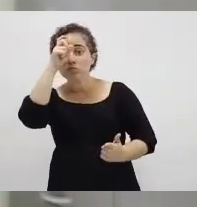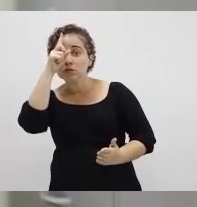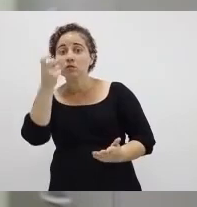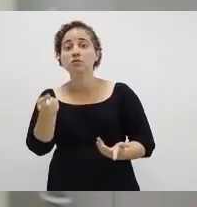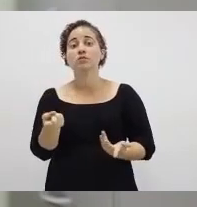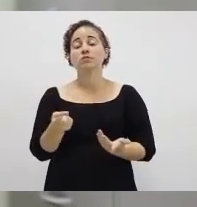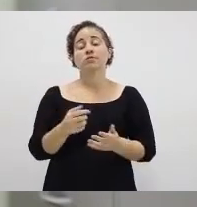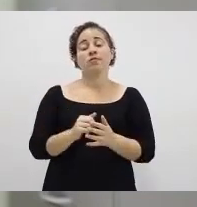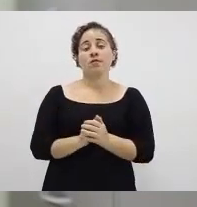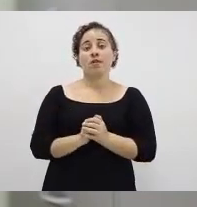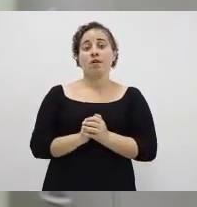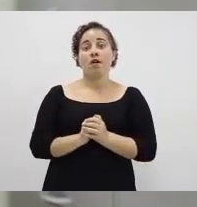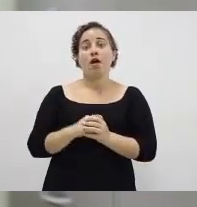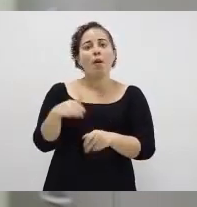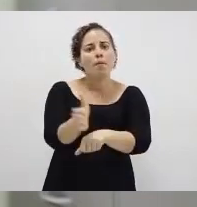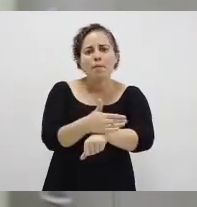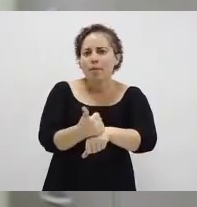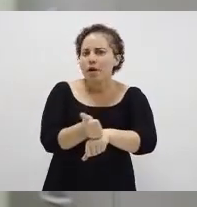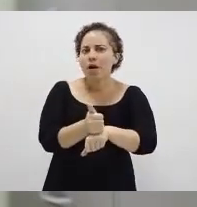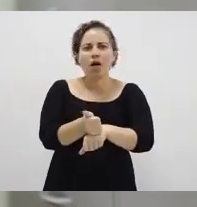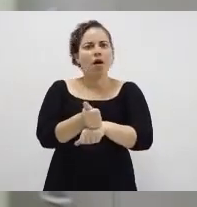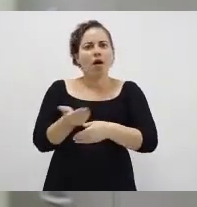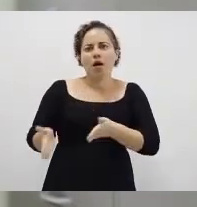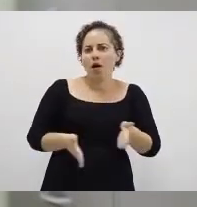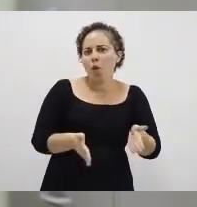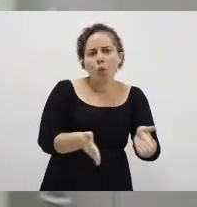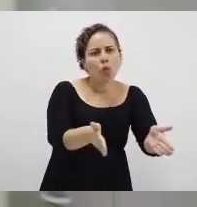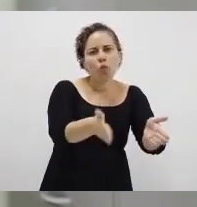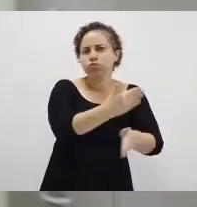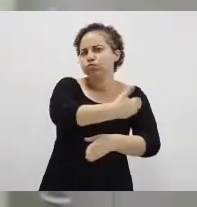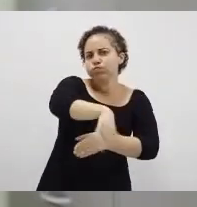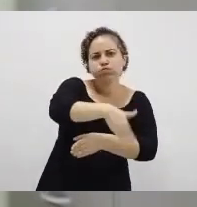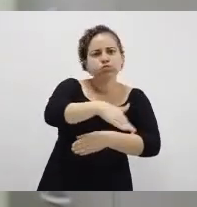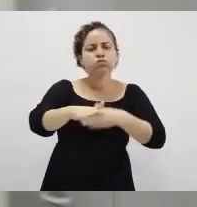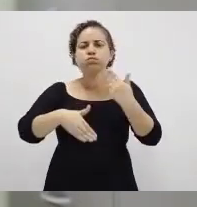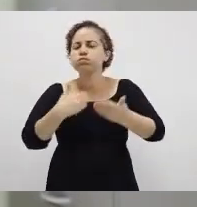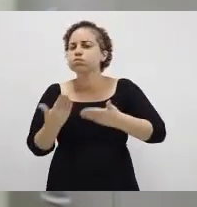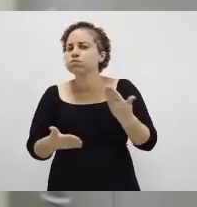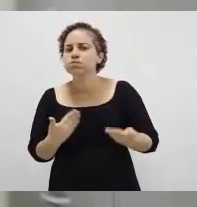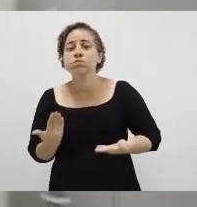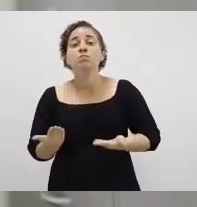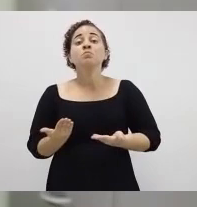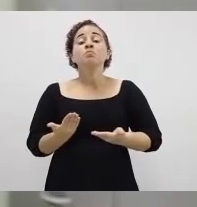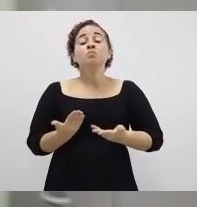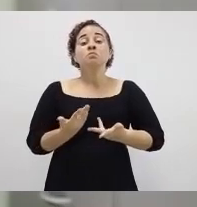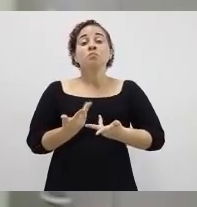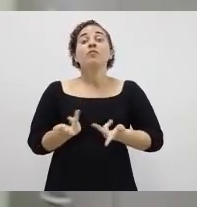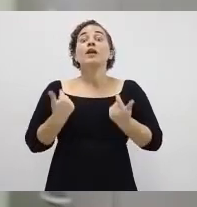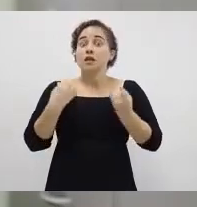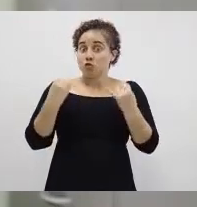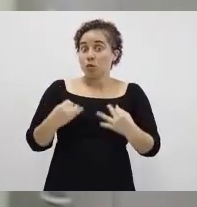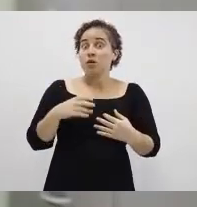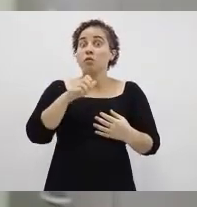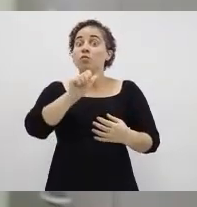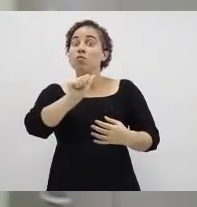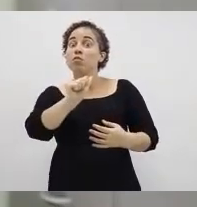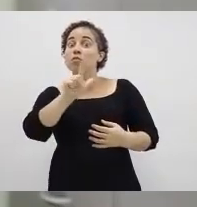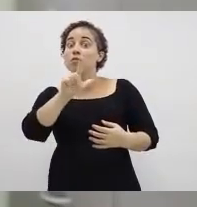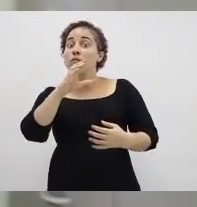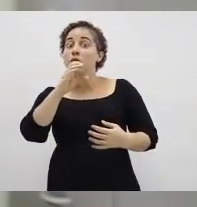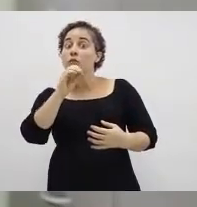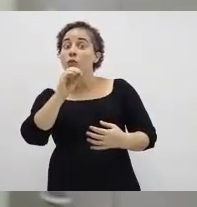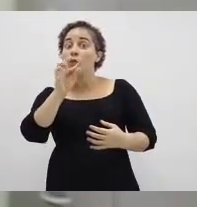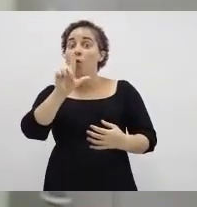o governo constrói praças públicas ou estradas, ele está fazendo a sua função alocativa. Ele está